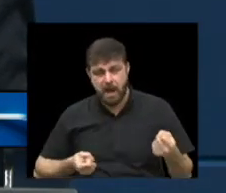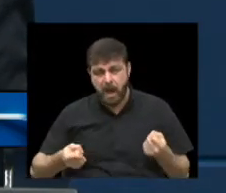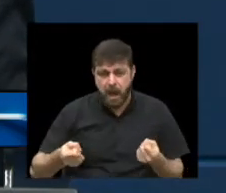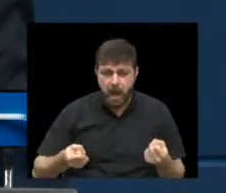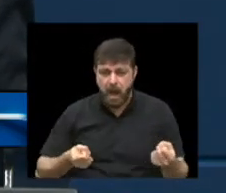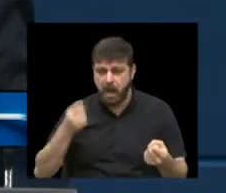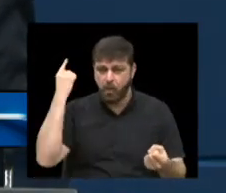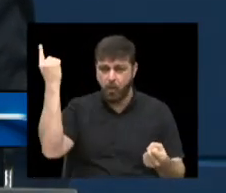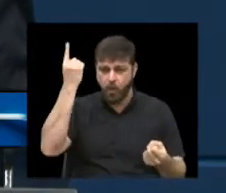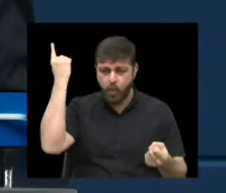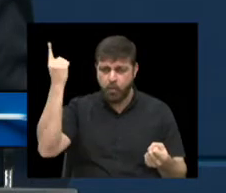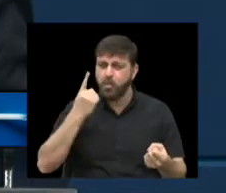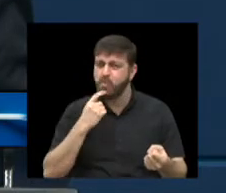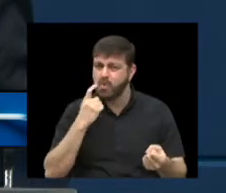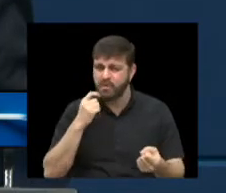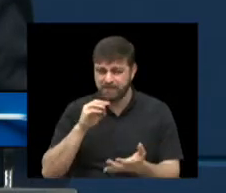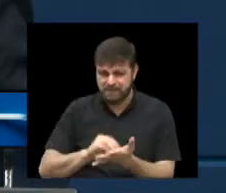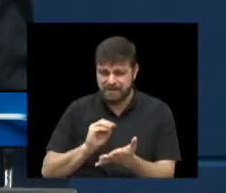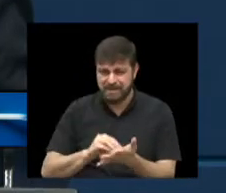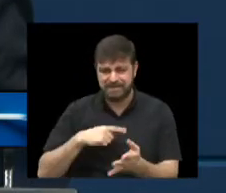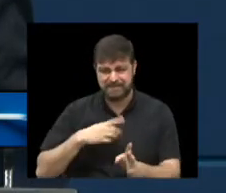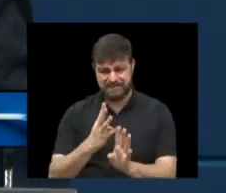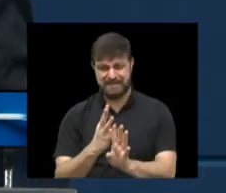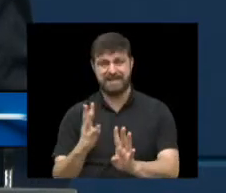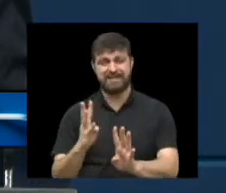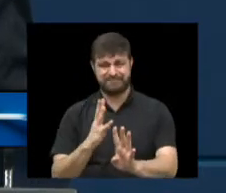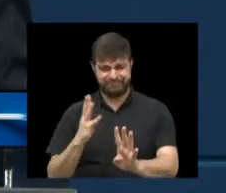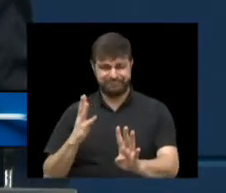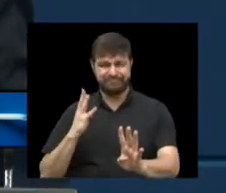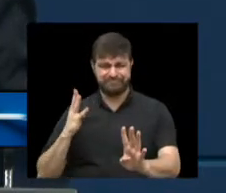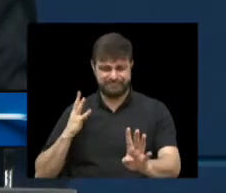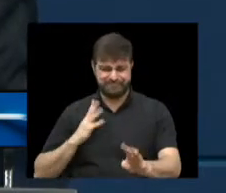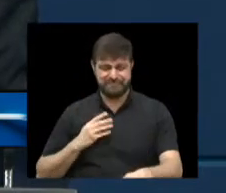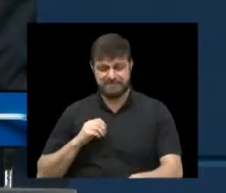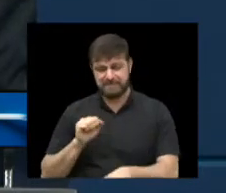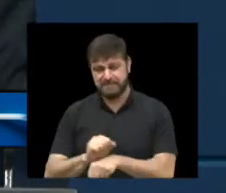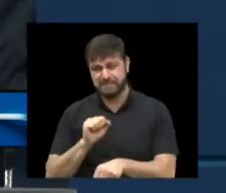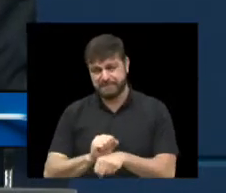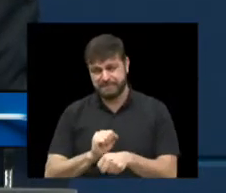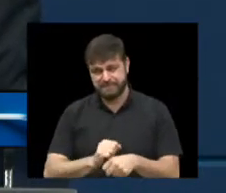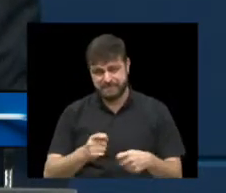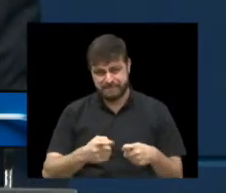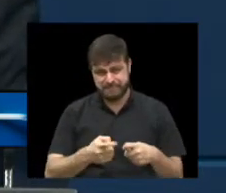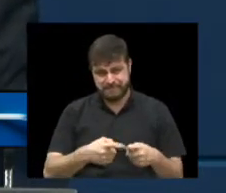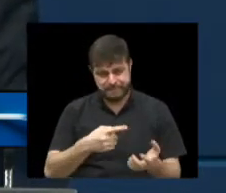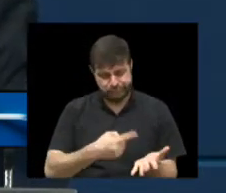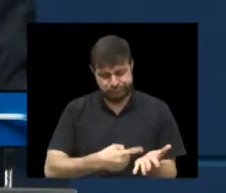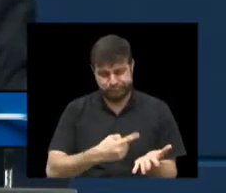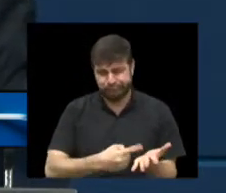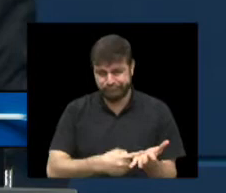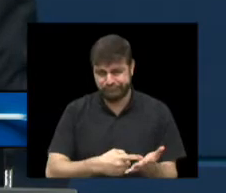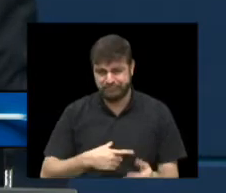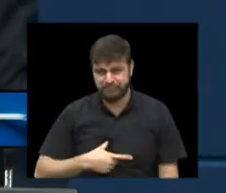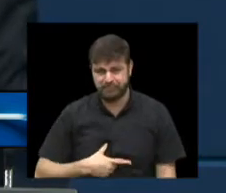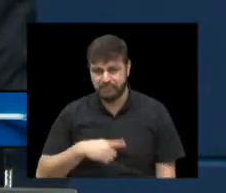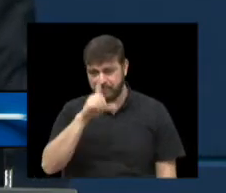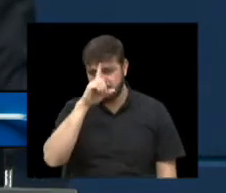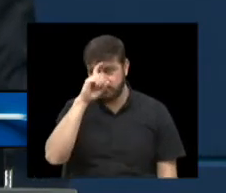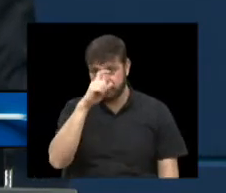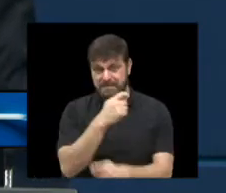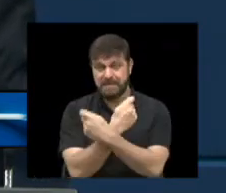de equipamentos, filas de espera para consultas e exames. Destaque para o Hospital Celso Pierro,